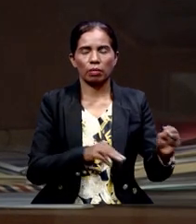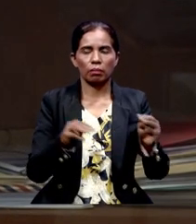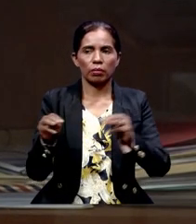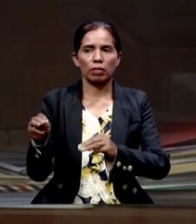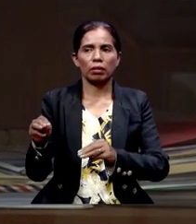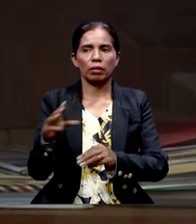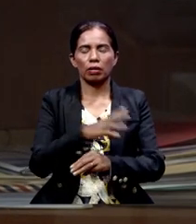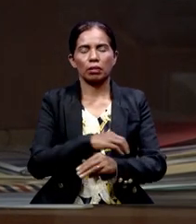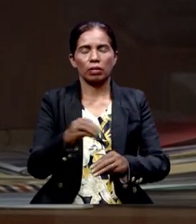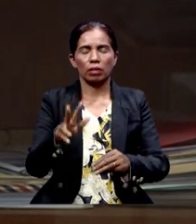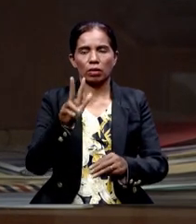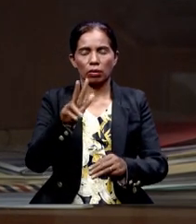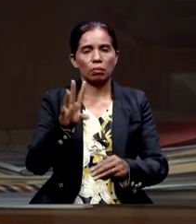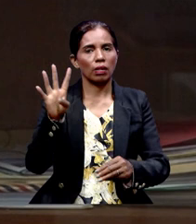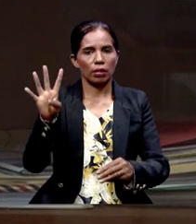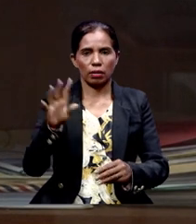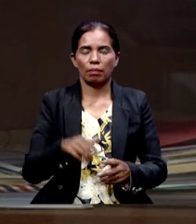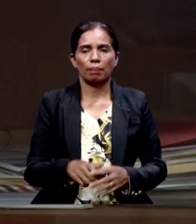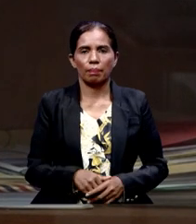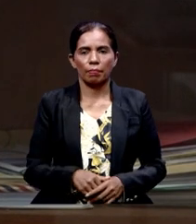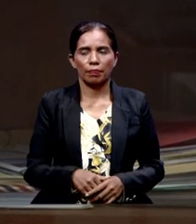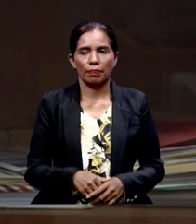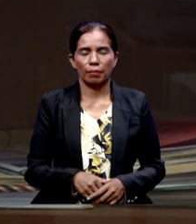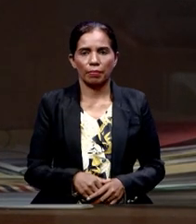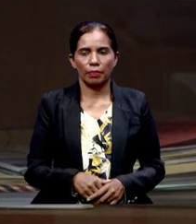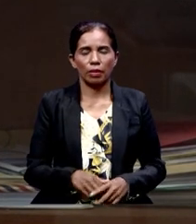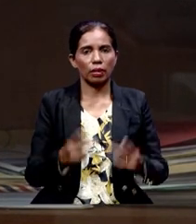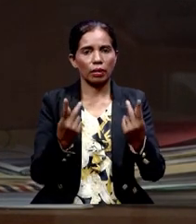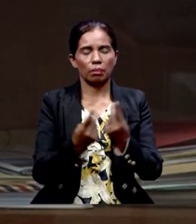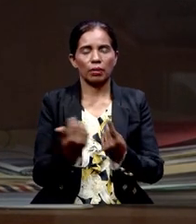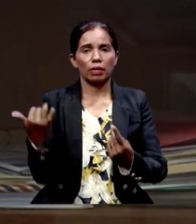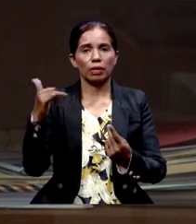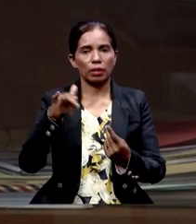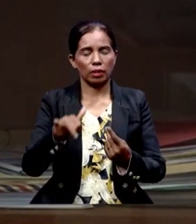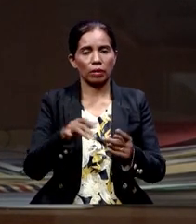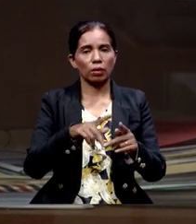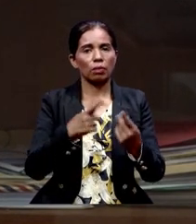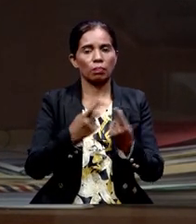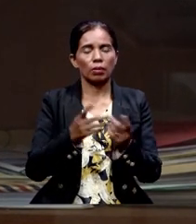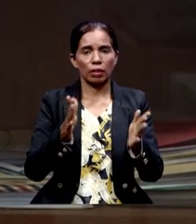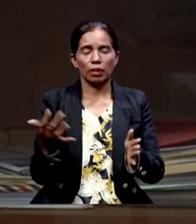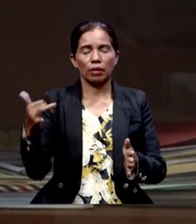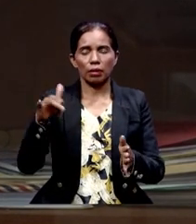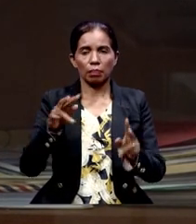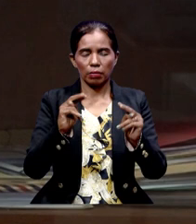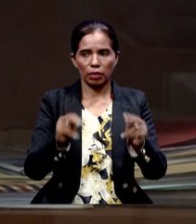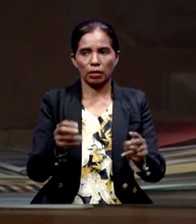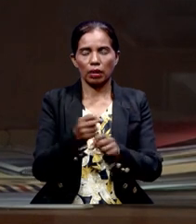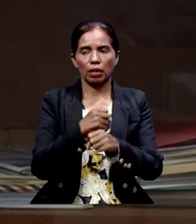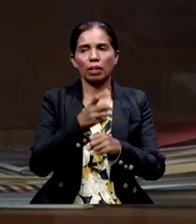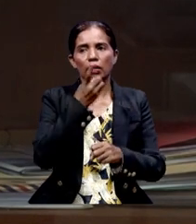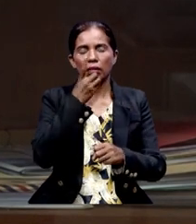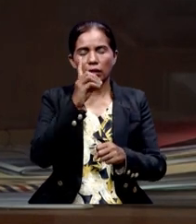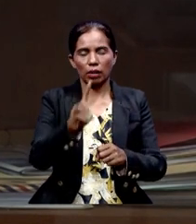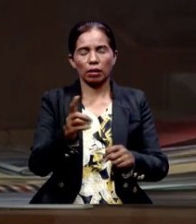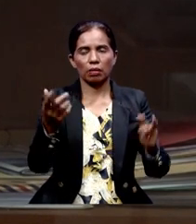wa digital signifika kata empresario sira empresa territorio tomak presija halon ne deklarasa mo ya